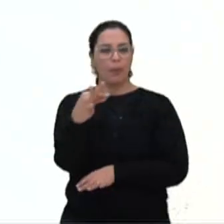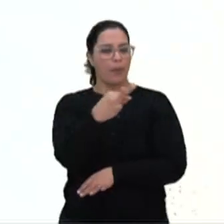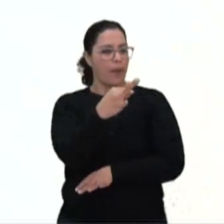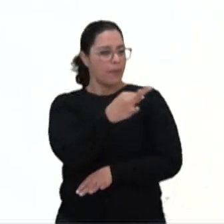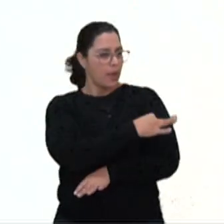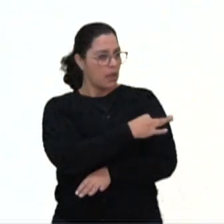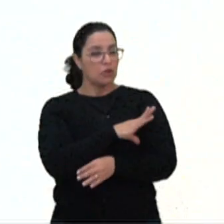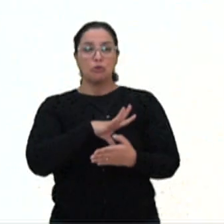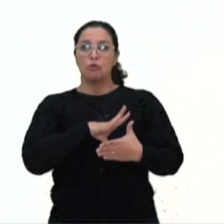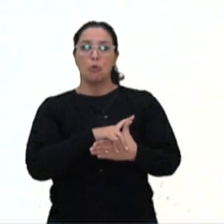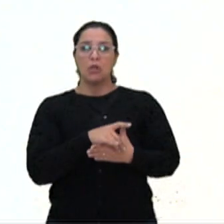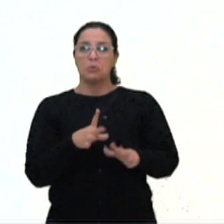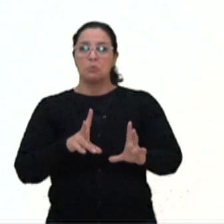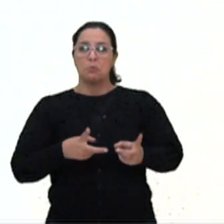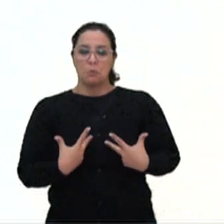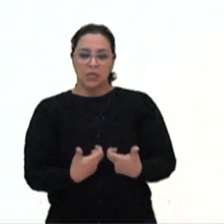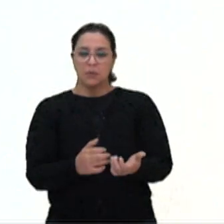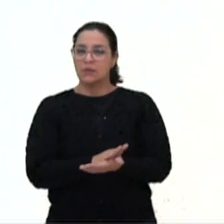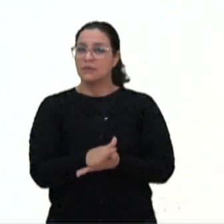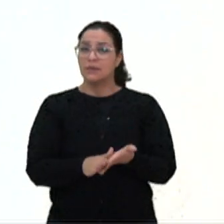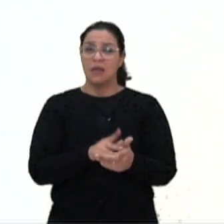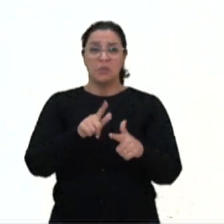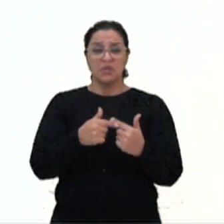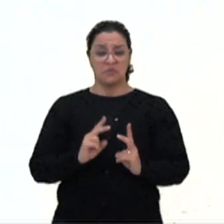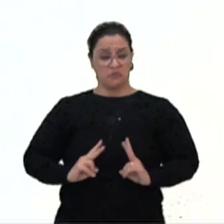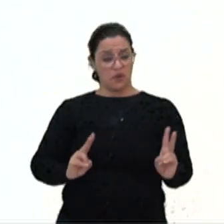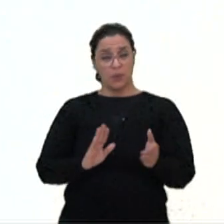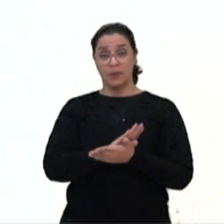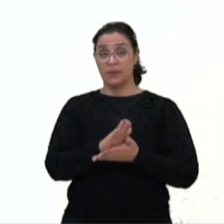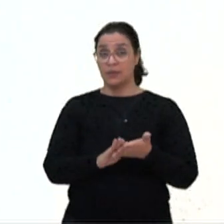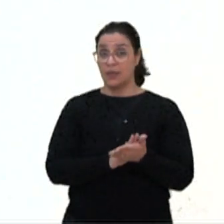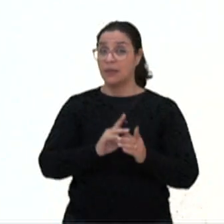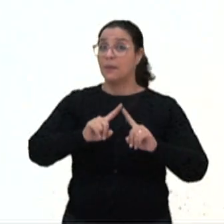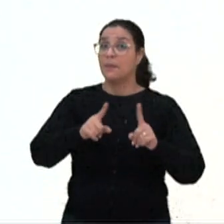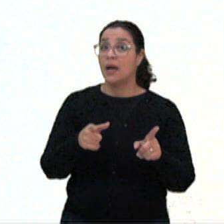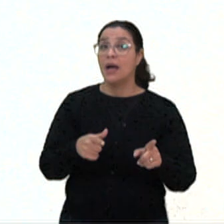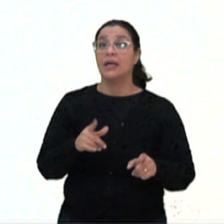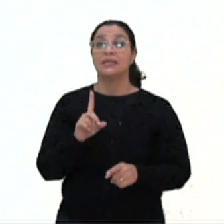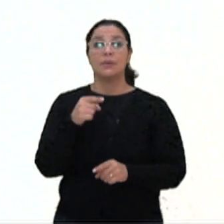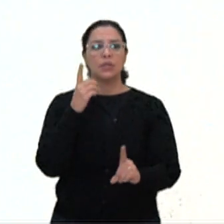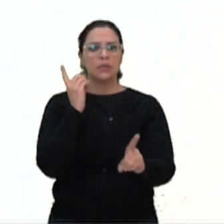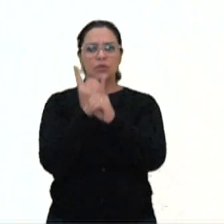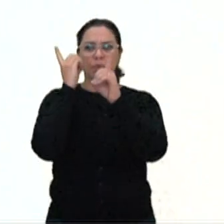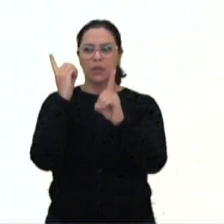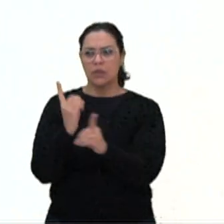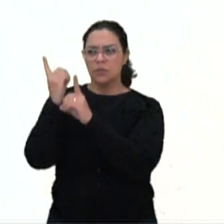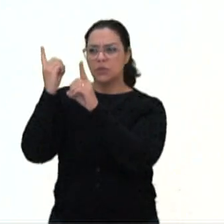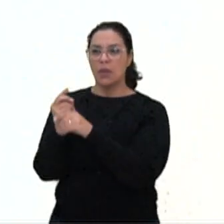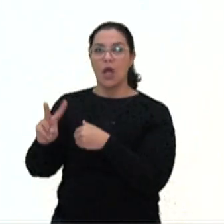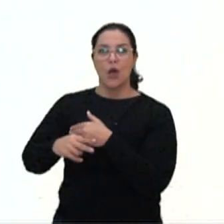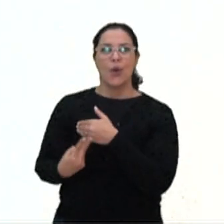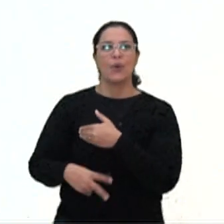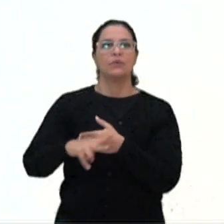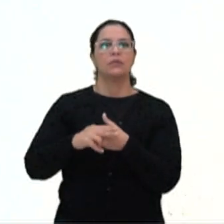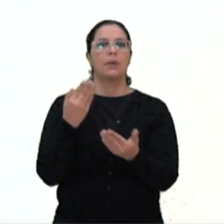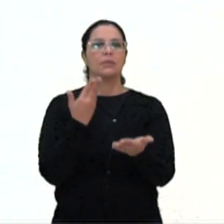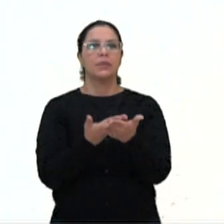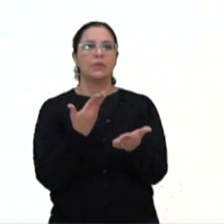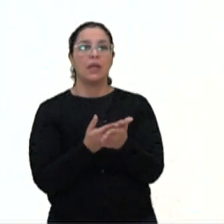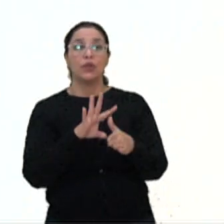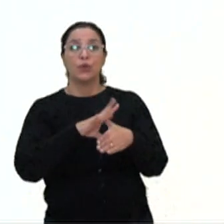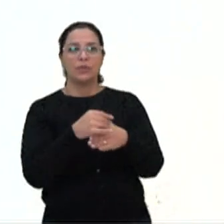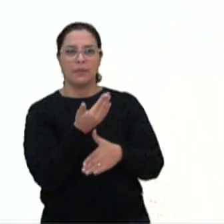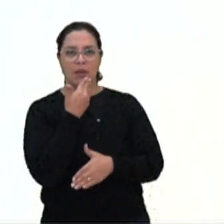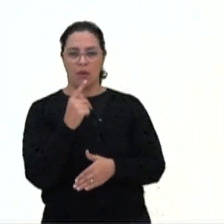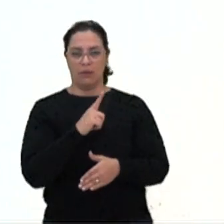doença. Por isso que nem foi dado muita importância para ela no começo. Mas quando começaram a descobrir as consequências, aí sim começaram a estudar a doença um pouco